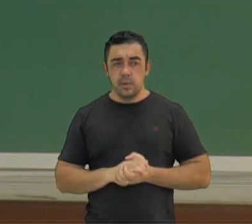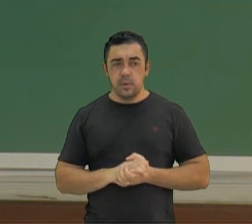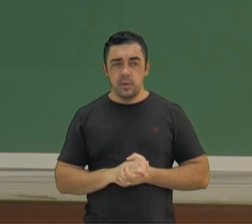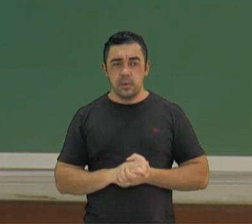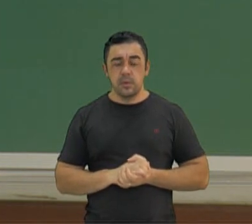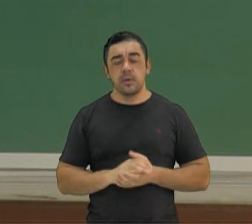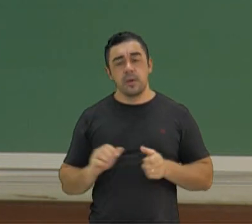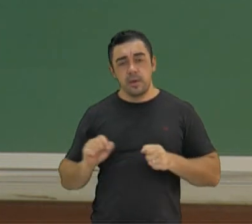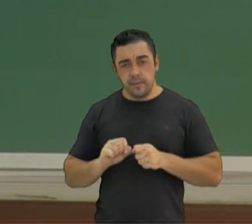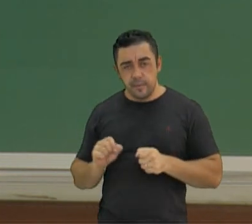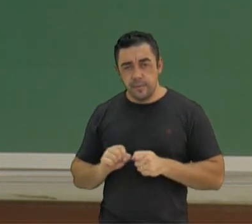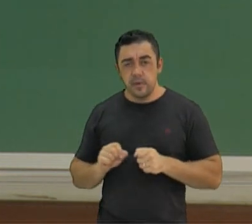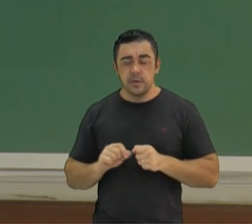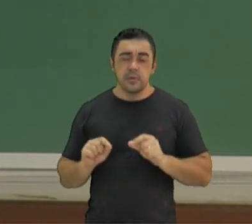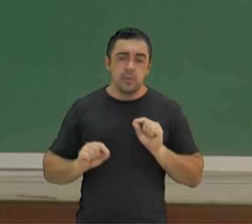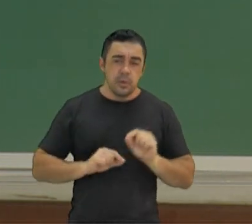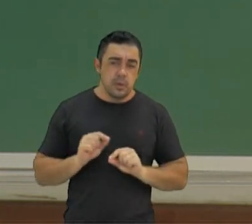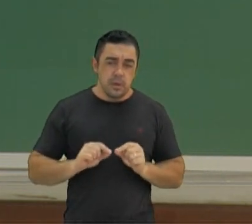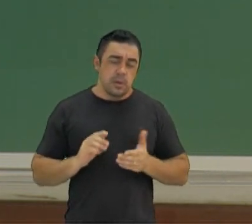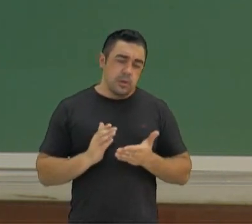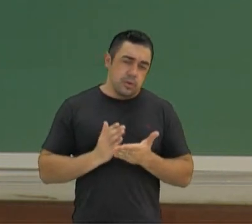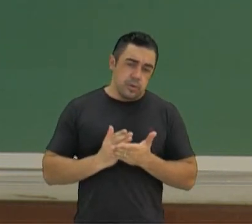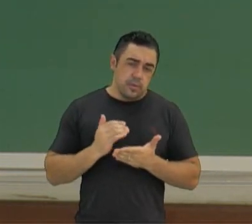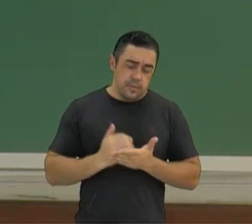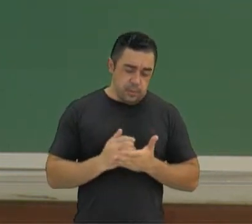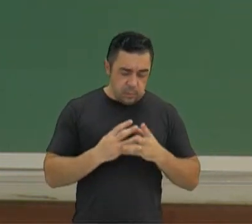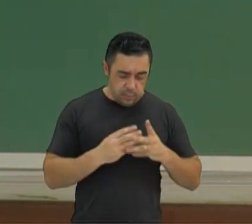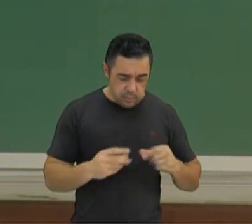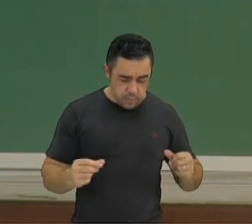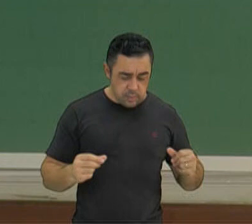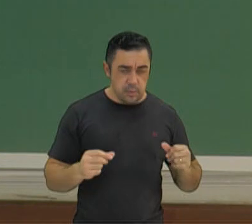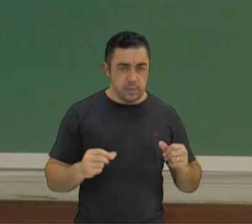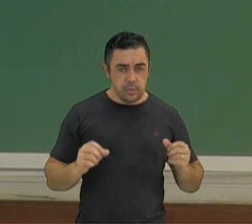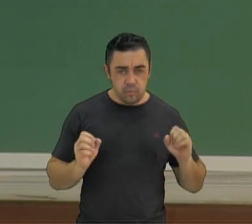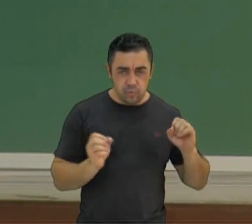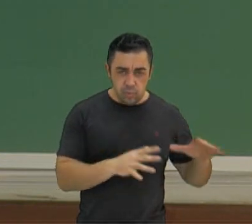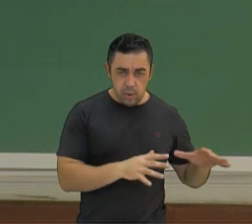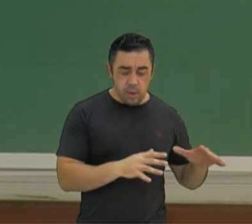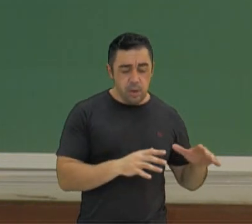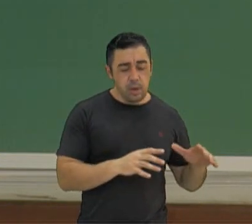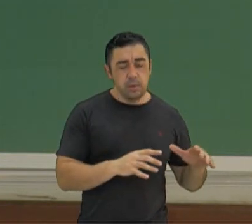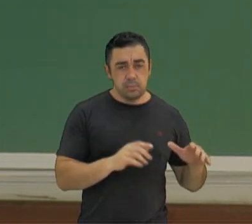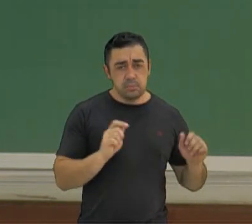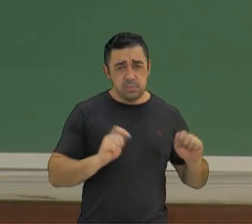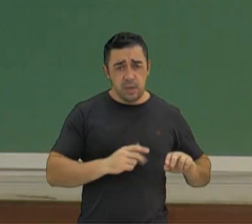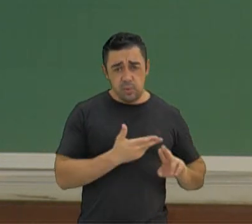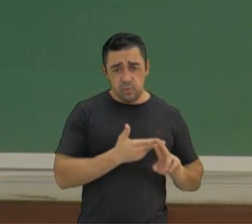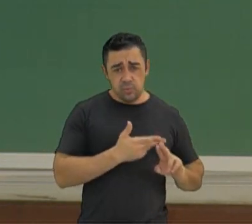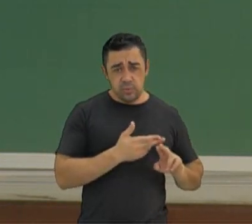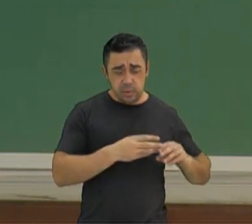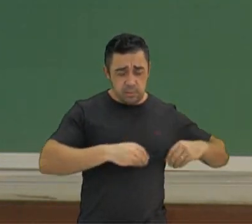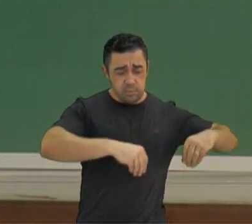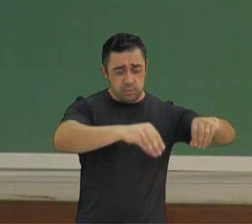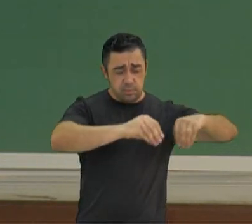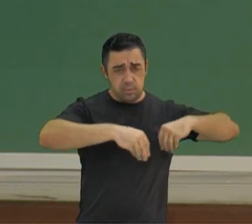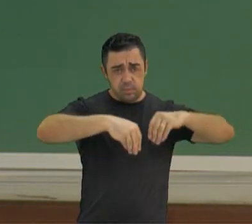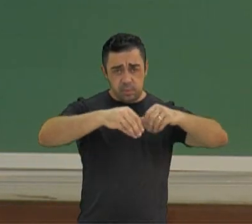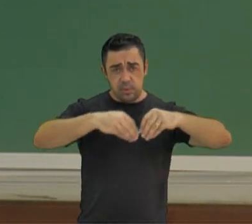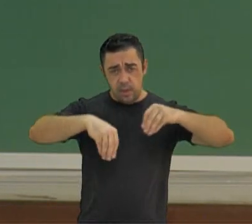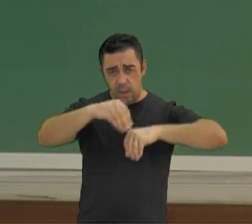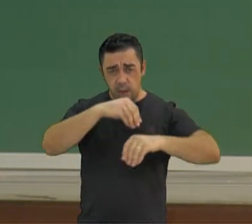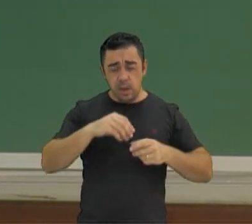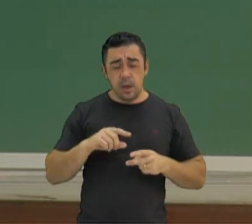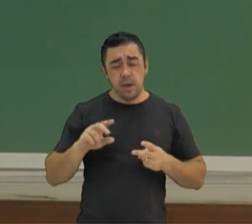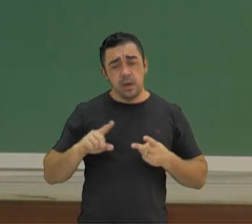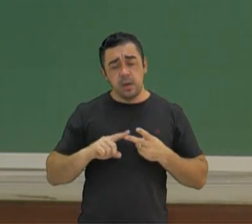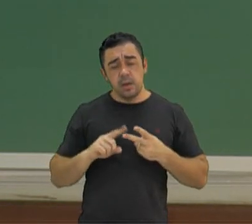que então vai dividir entre resíduos a serem despejados, que podem ser usados como fertilizantes, e